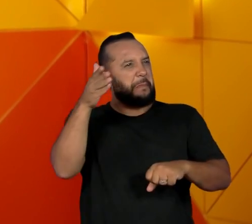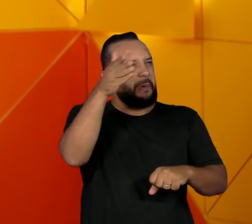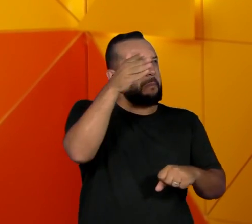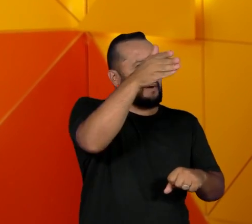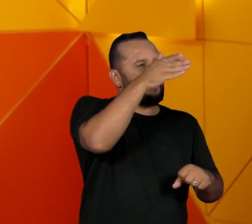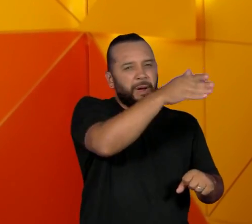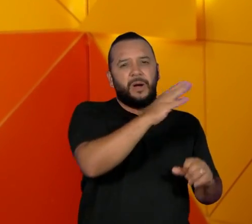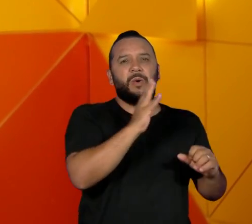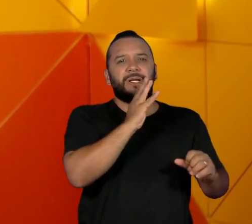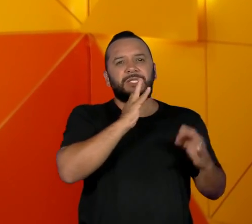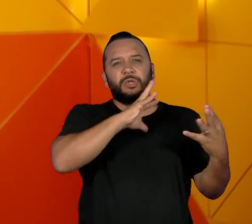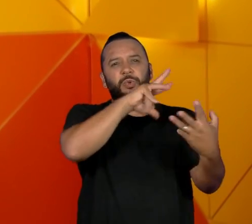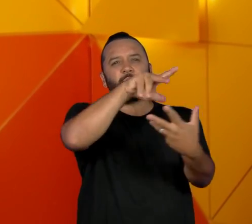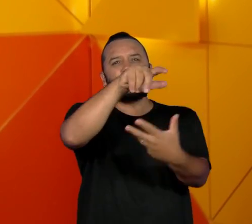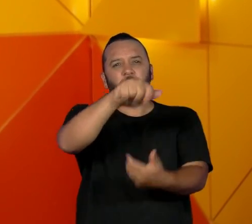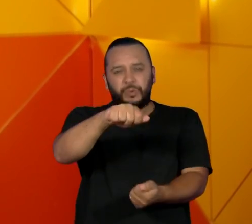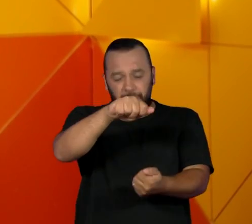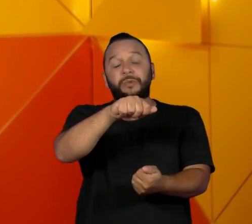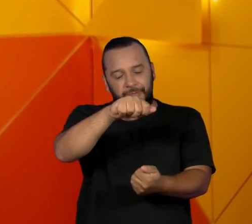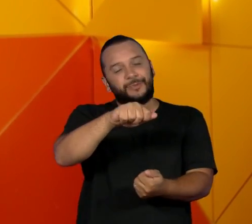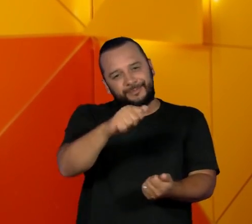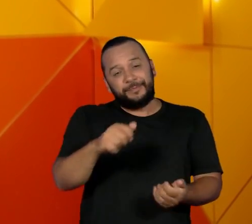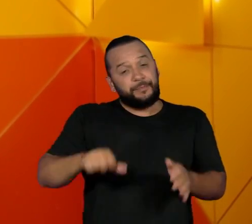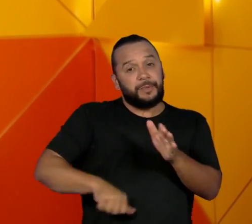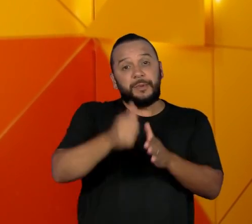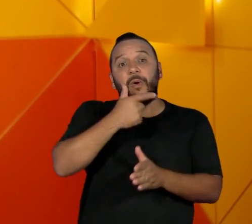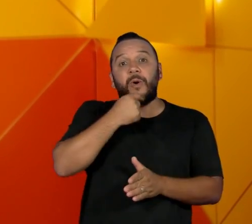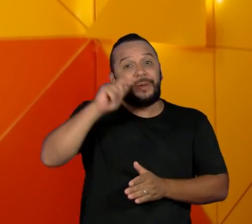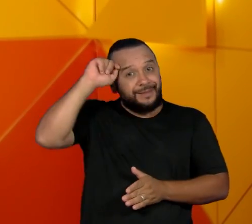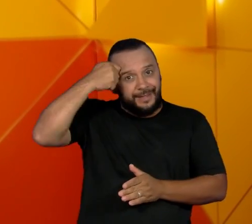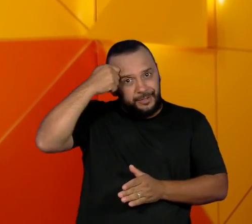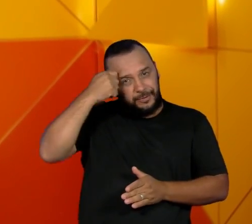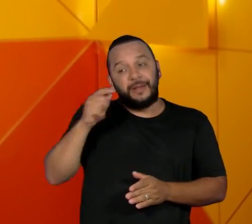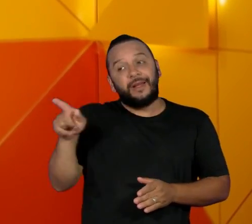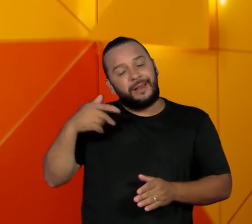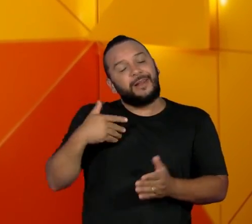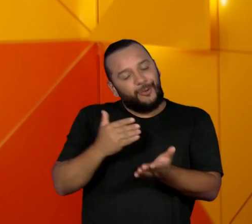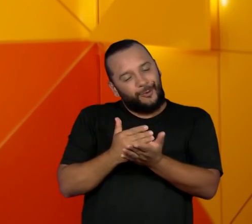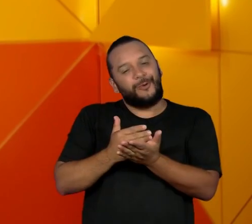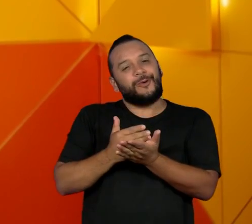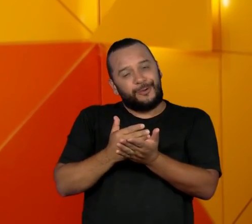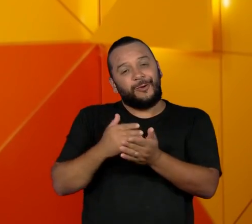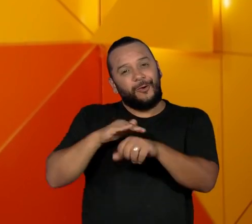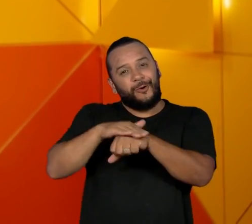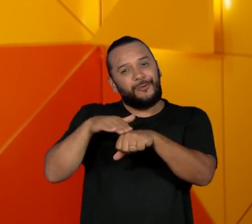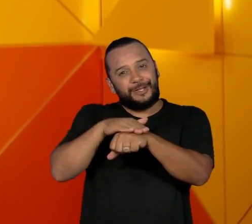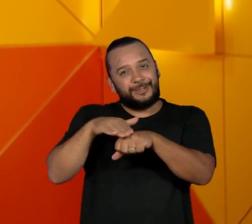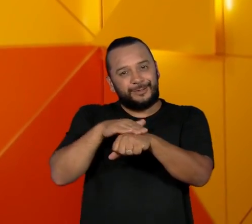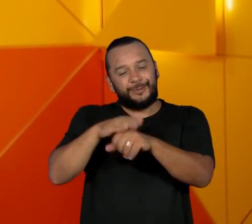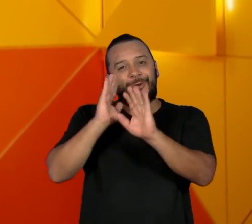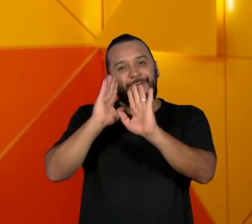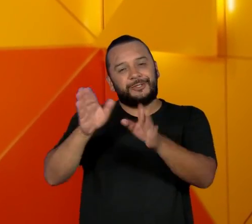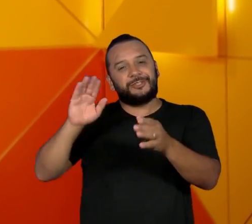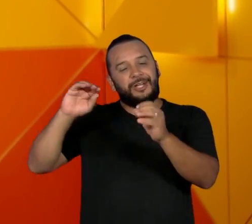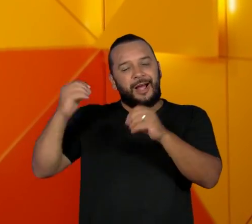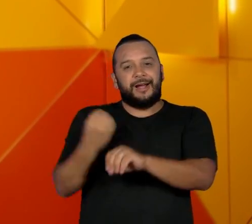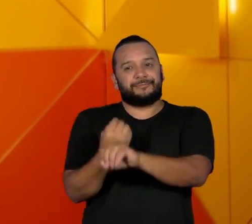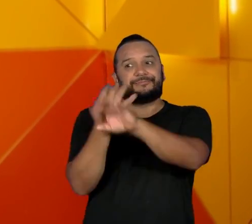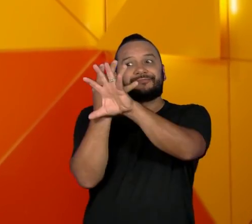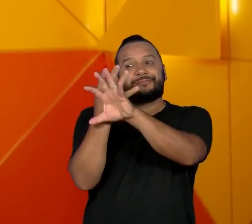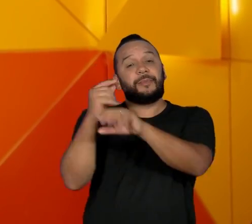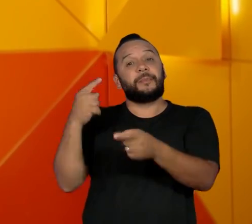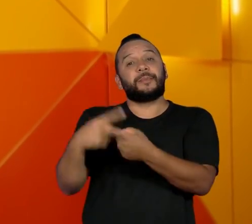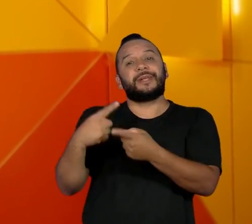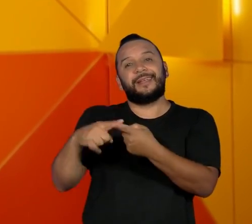essa jornada completa. O Robson conversou com a gente de forma remota porque ele estava realizando uma travessia de barco da